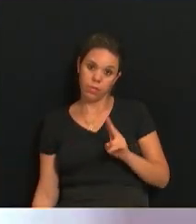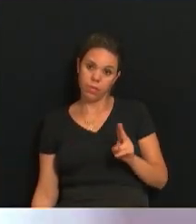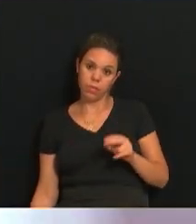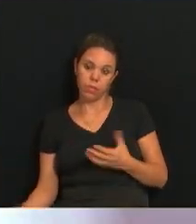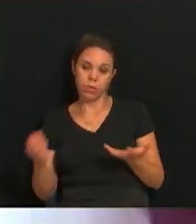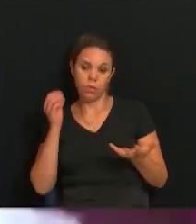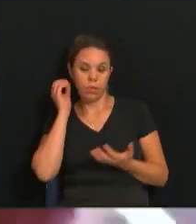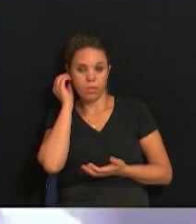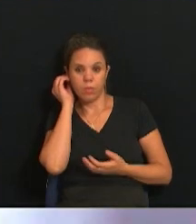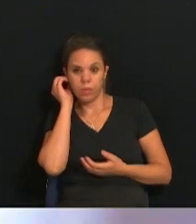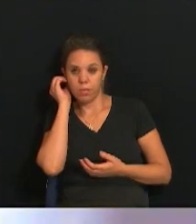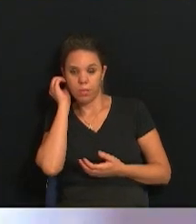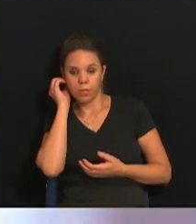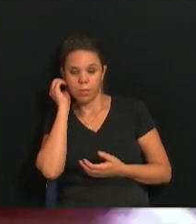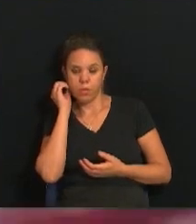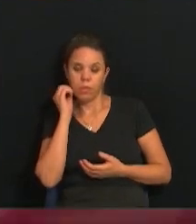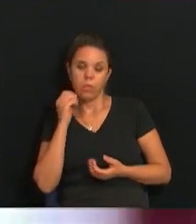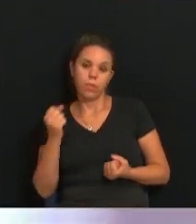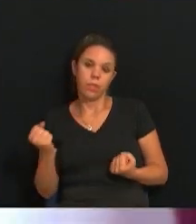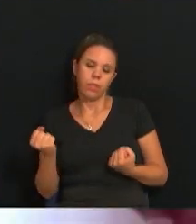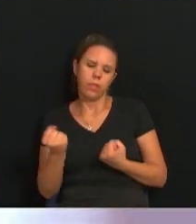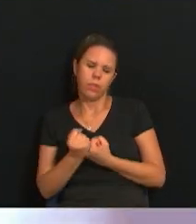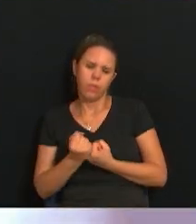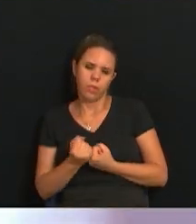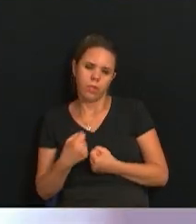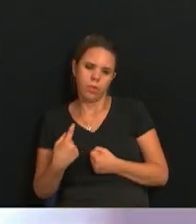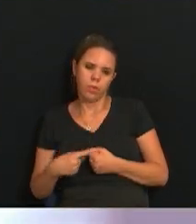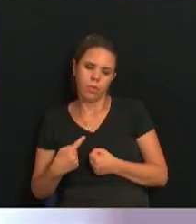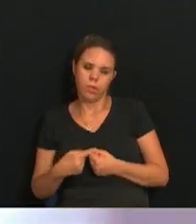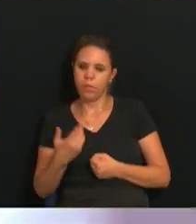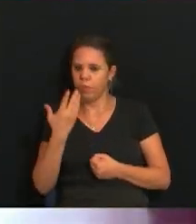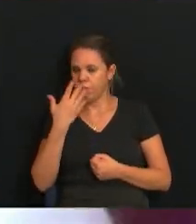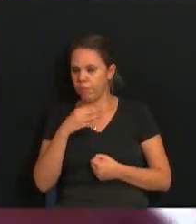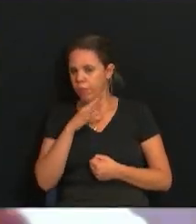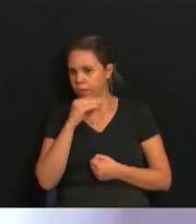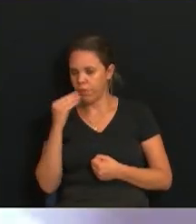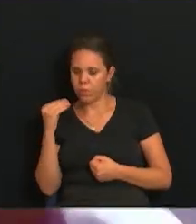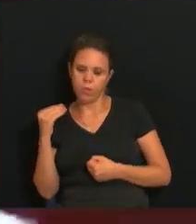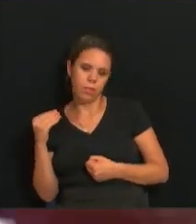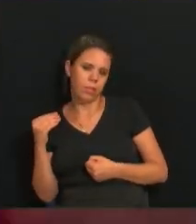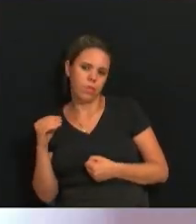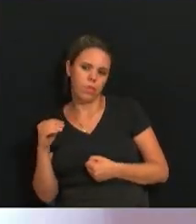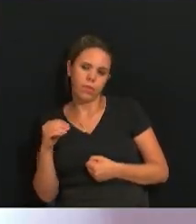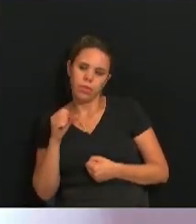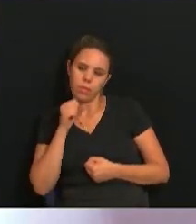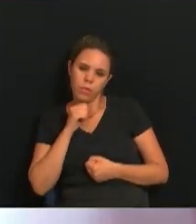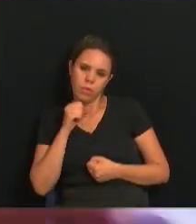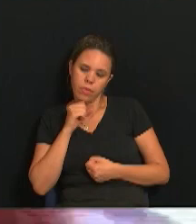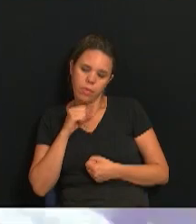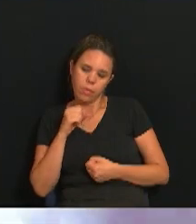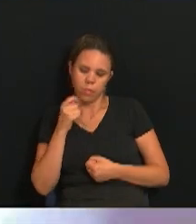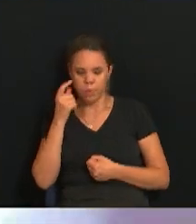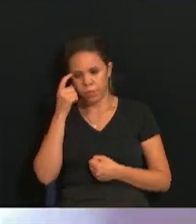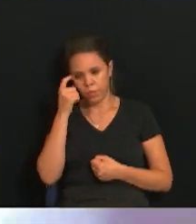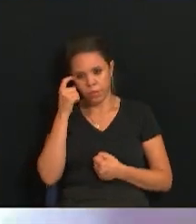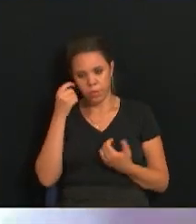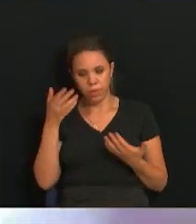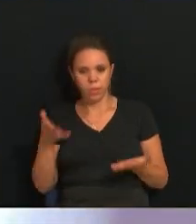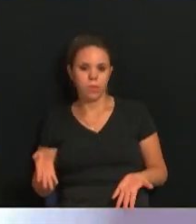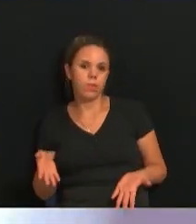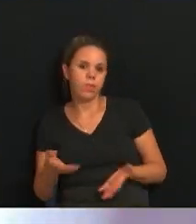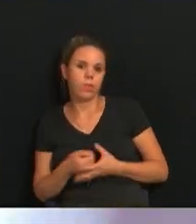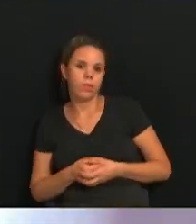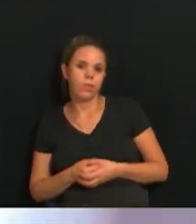vá para o apoio do Fundo Municipal da Criança e do Adolescente ou para o Fundo do Idoso, né? Aqui,